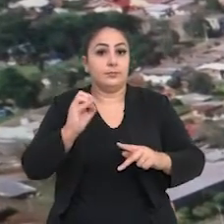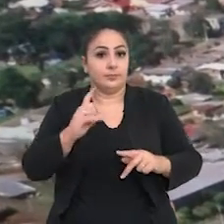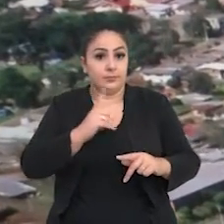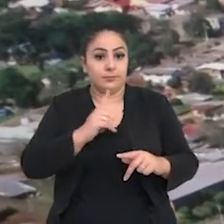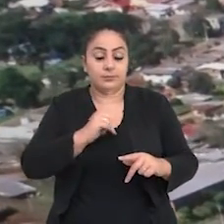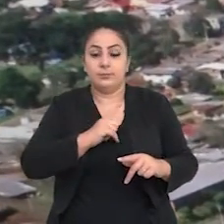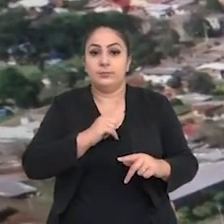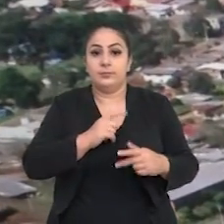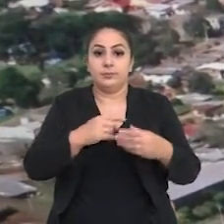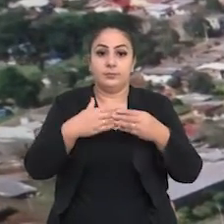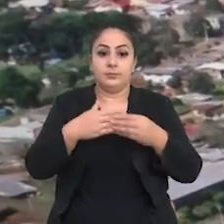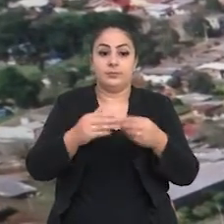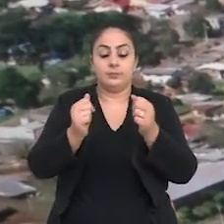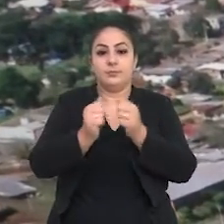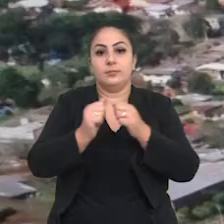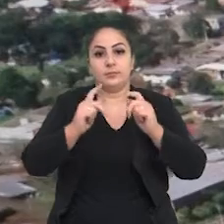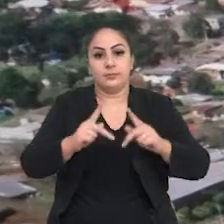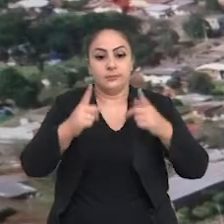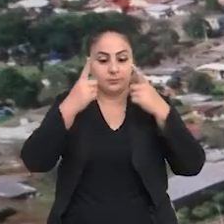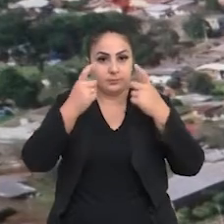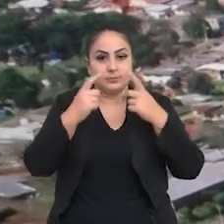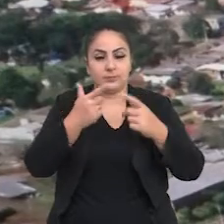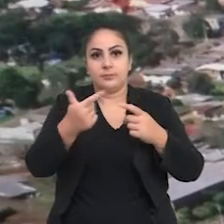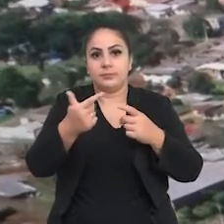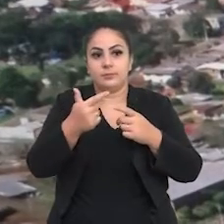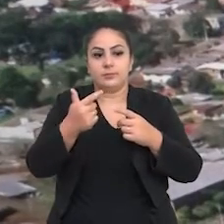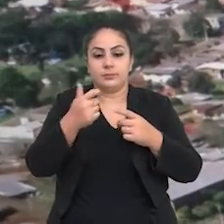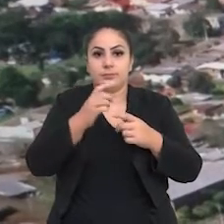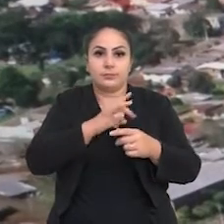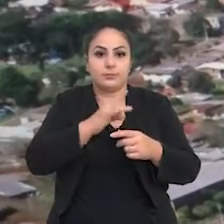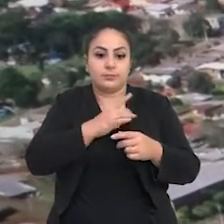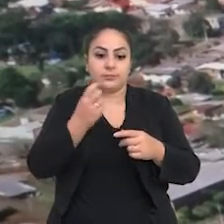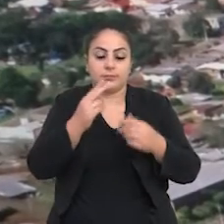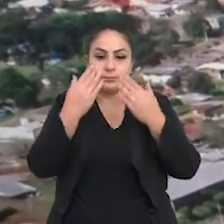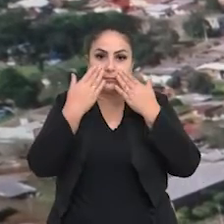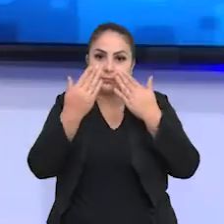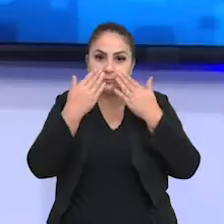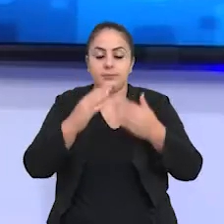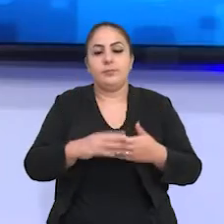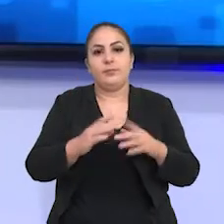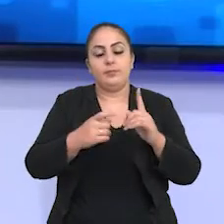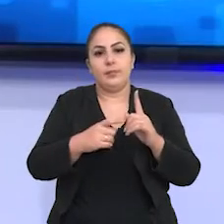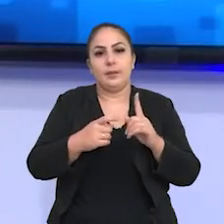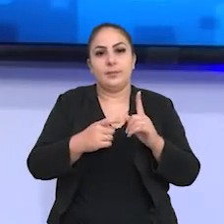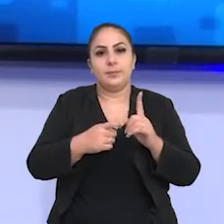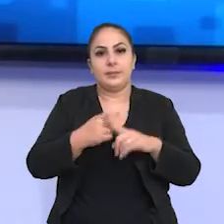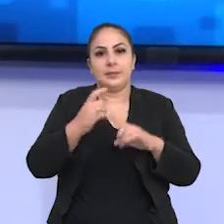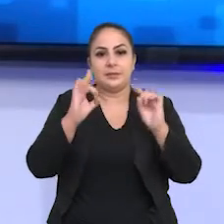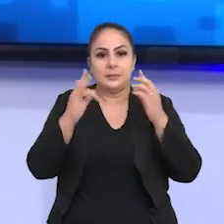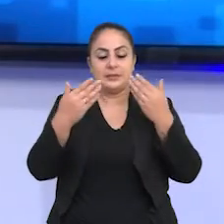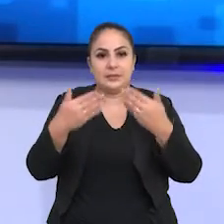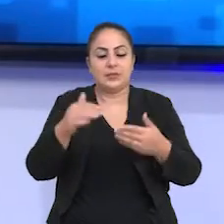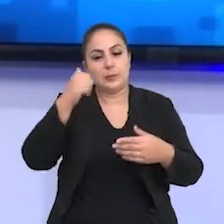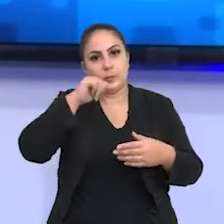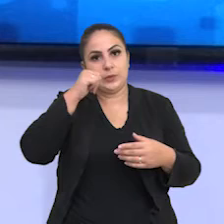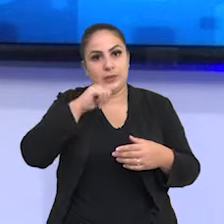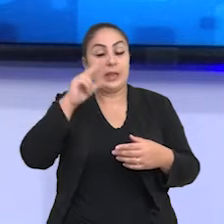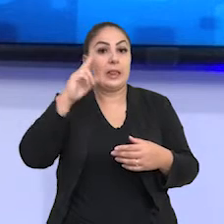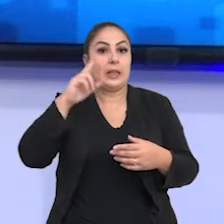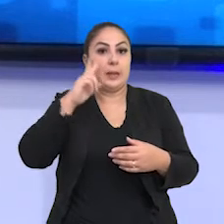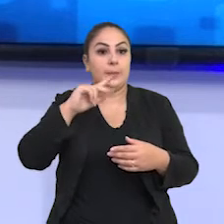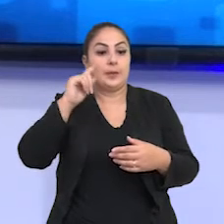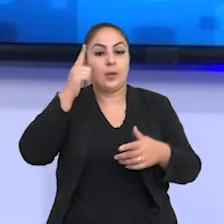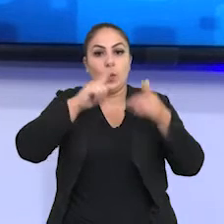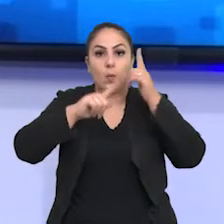caso esteja acompanhada pelo seu agressor, não seja intimidada ou exposta. Mês especial da mulher,